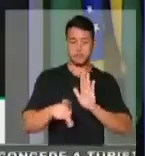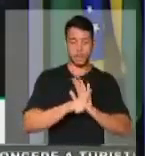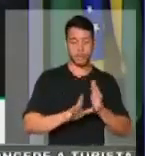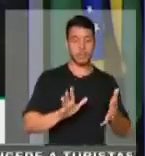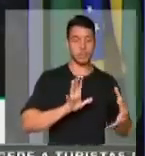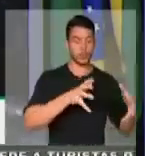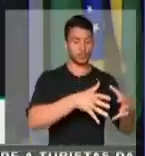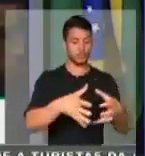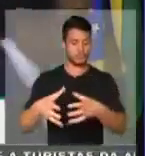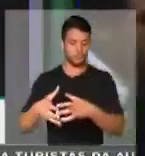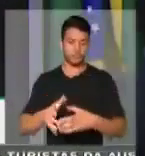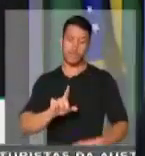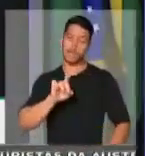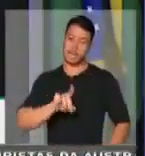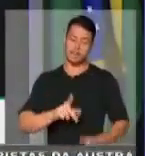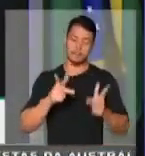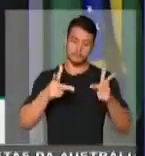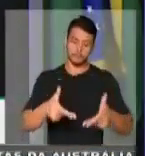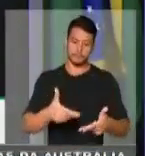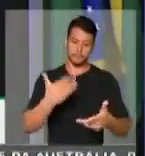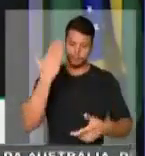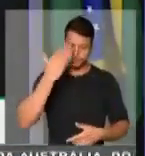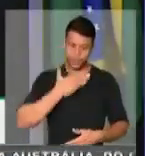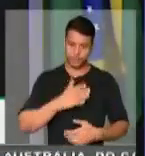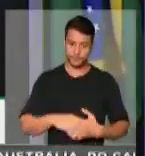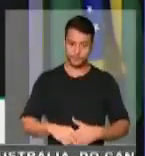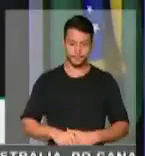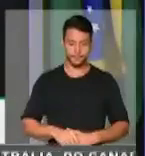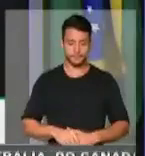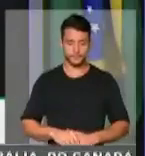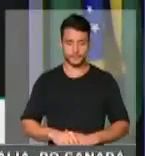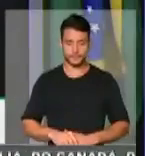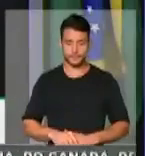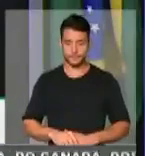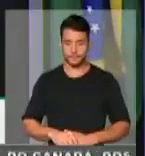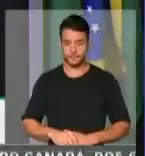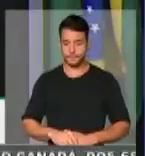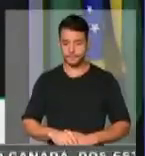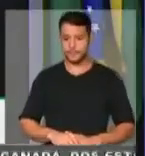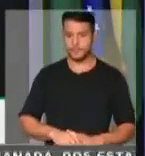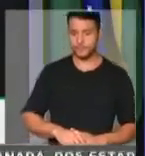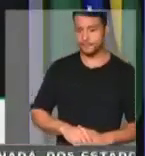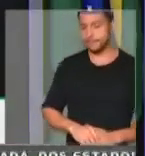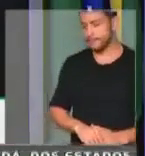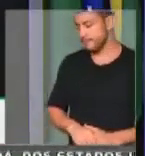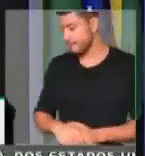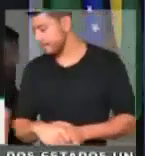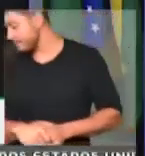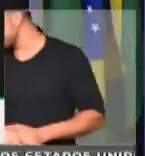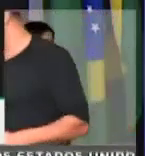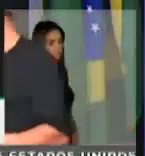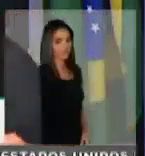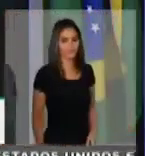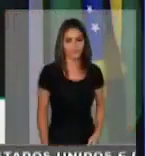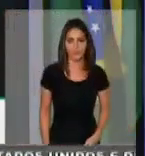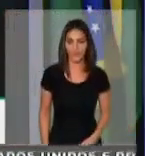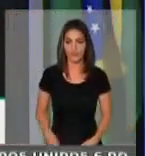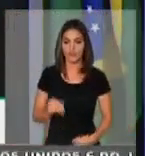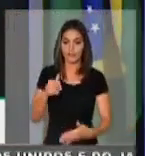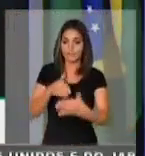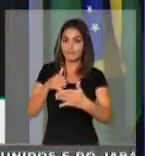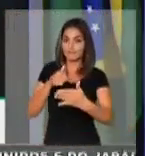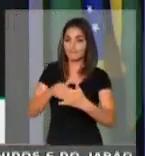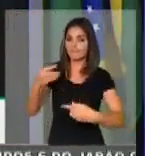categoria, é um exemplo disso. Trata-se de um equívoco que deve dificultar a tramitação do tema no Congresso.